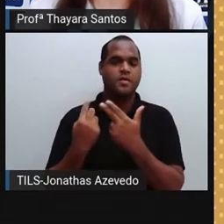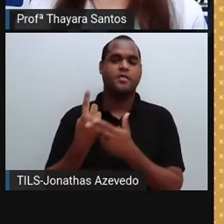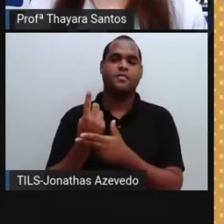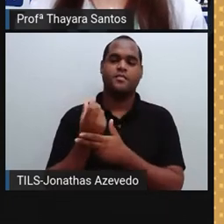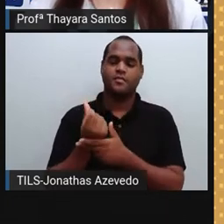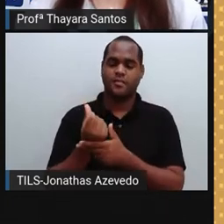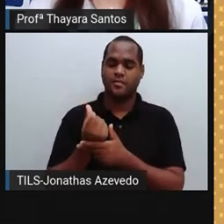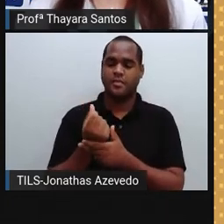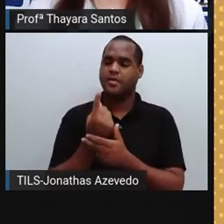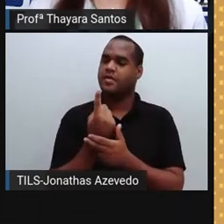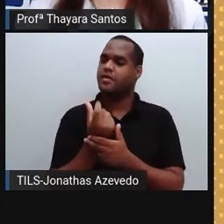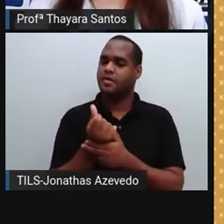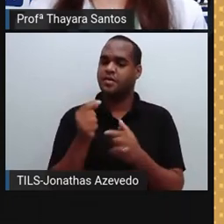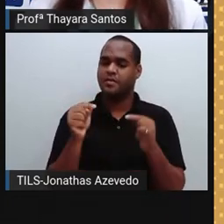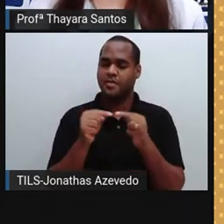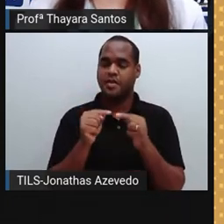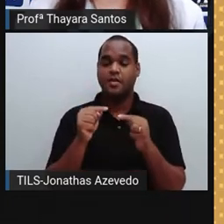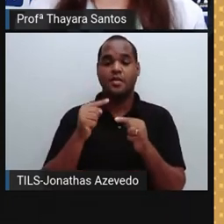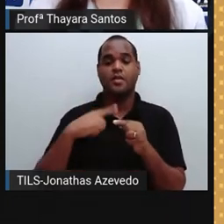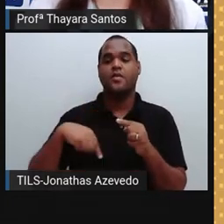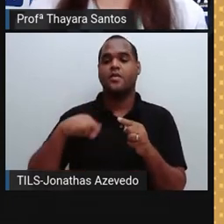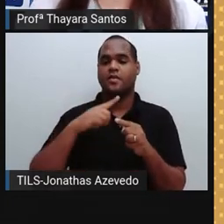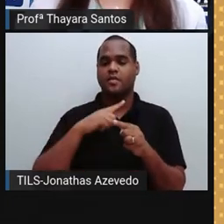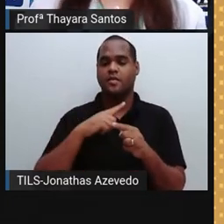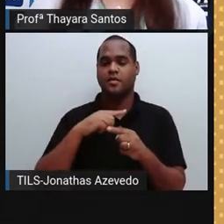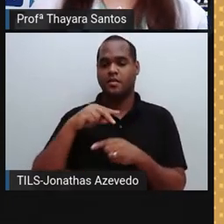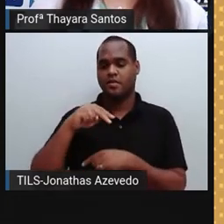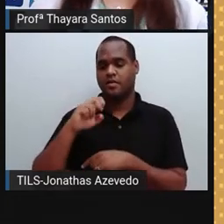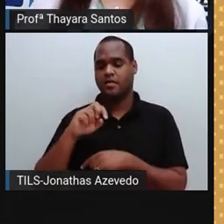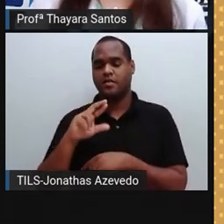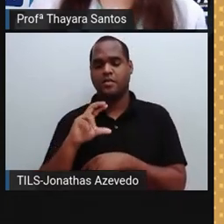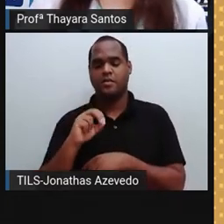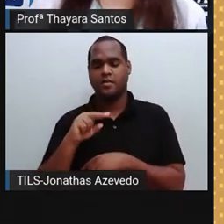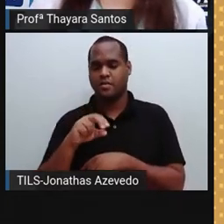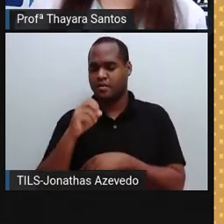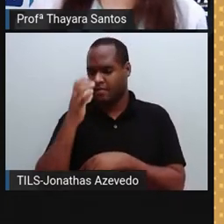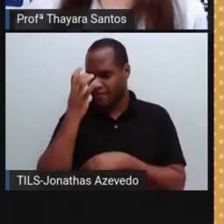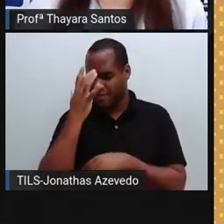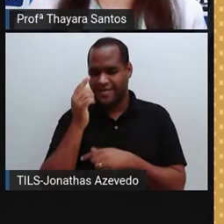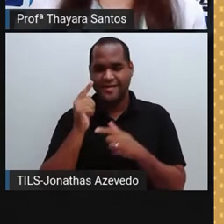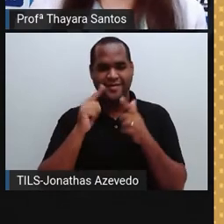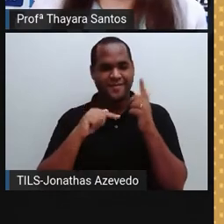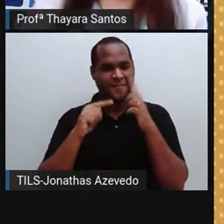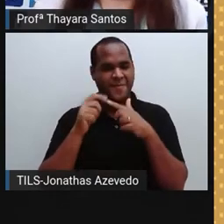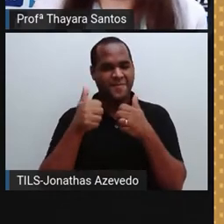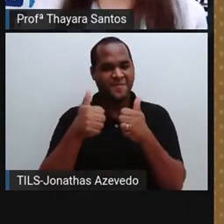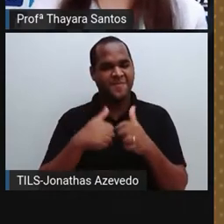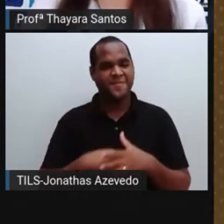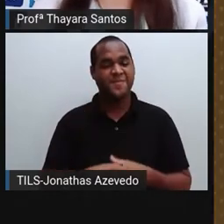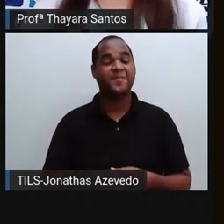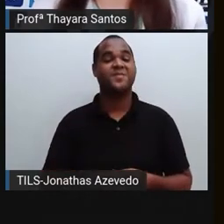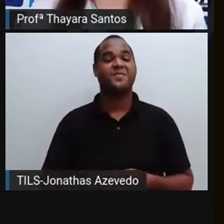16 é o nosso número de nêutrons, certo? Fácil, né, gente? Muito fácil.